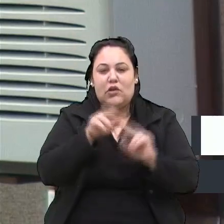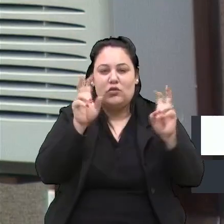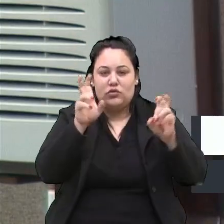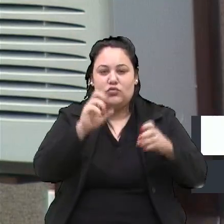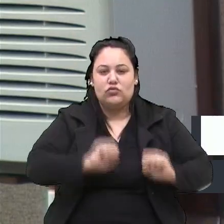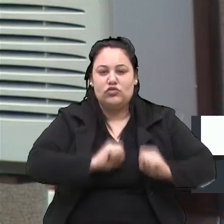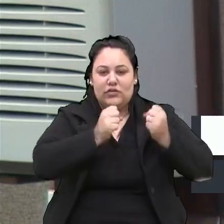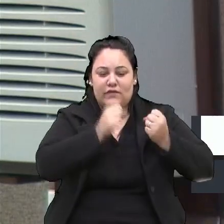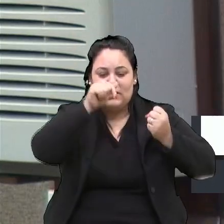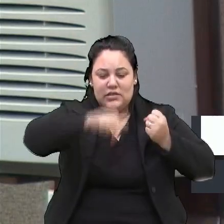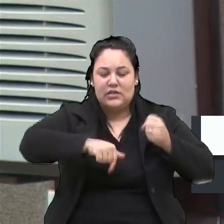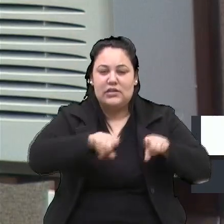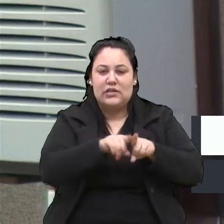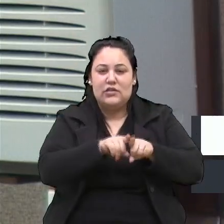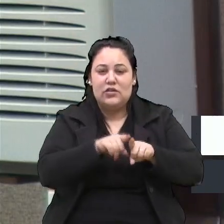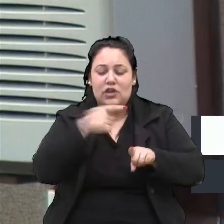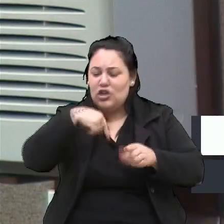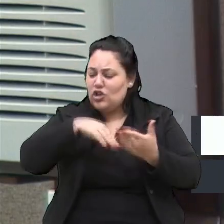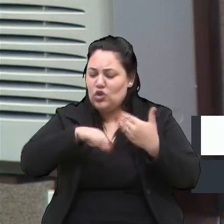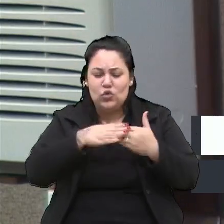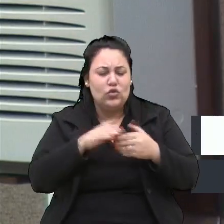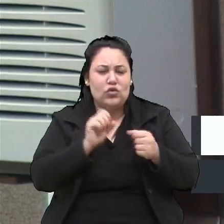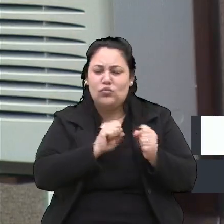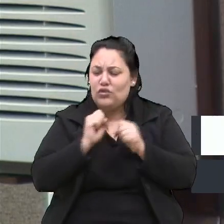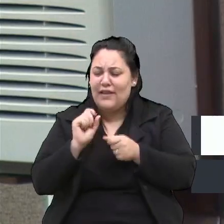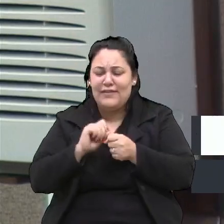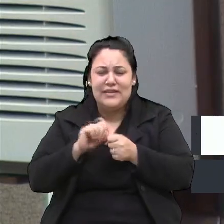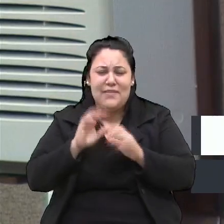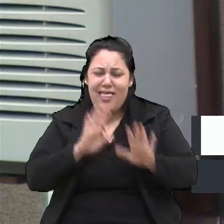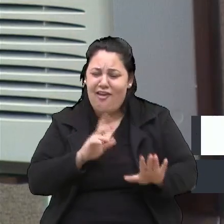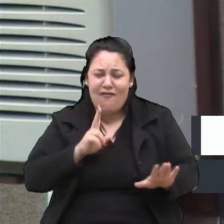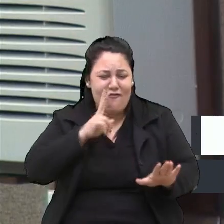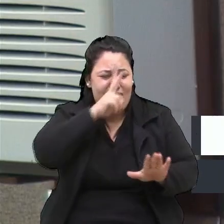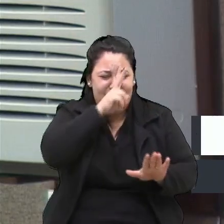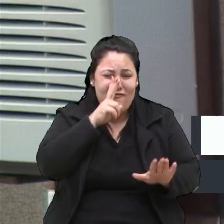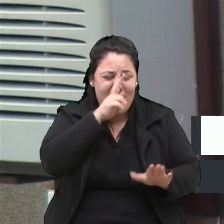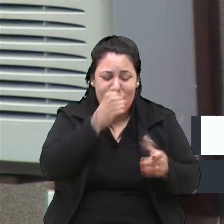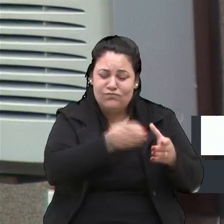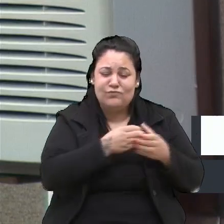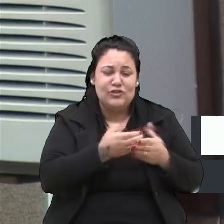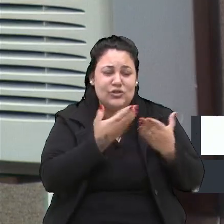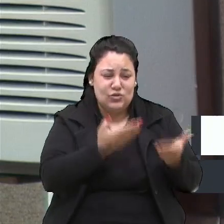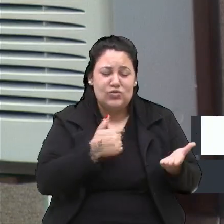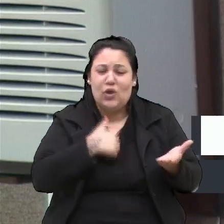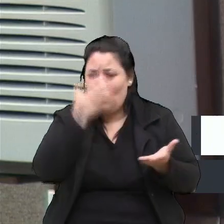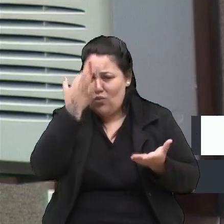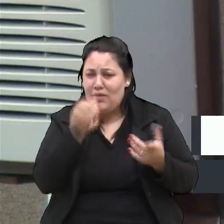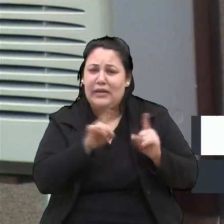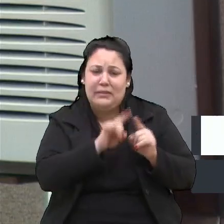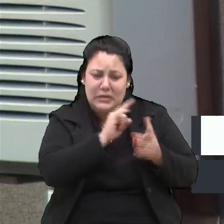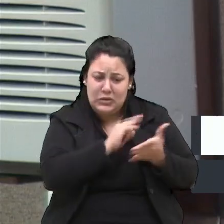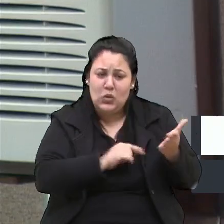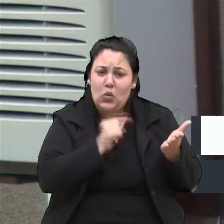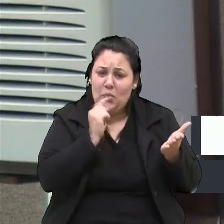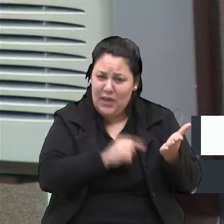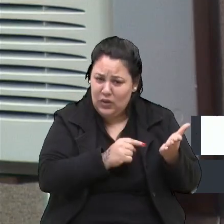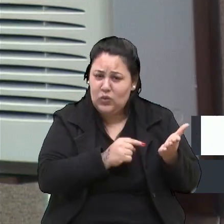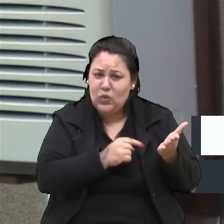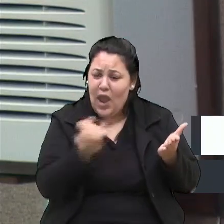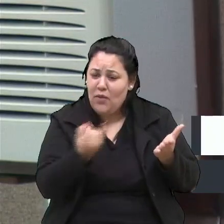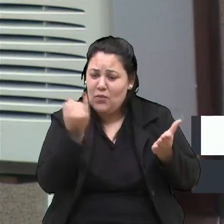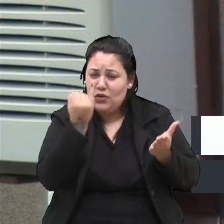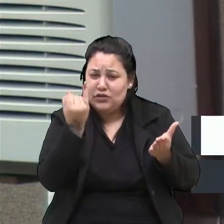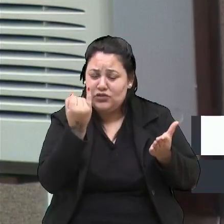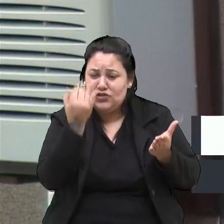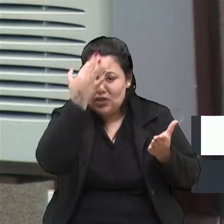para poder fortalecer as guardas. E entendo que esta moção vem também ao encontro desse